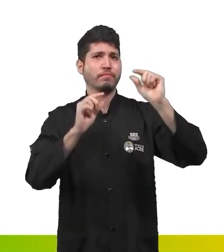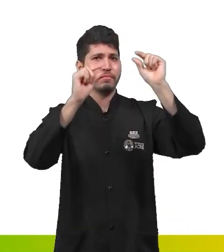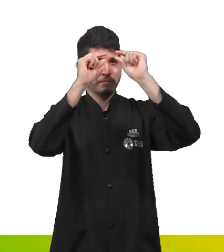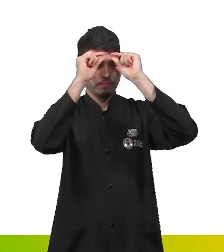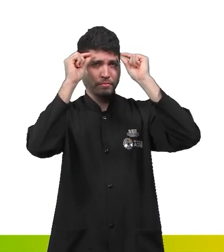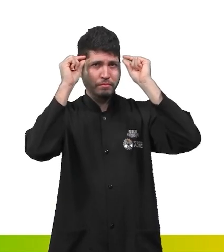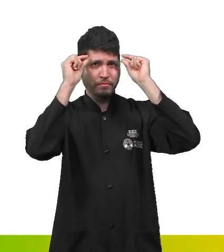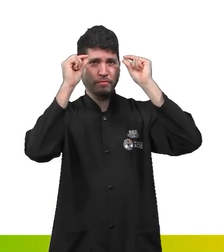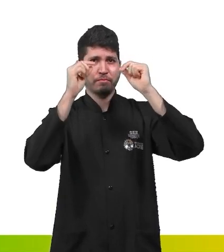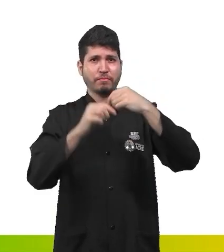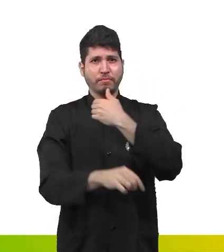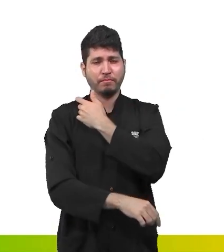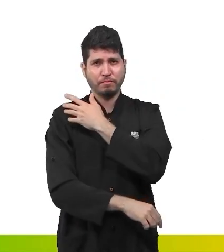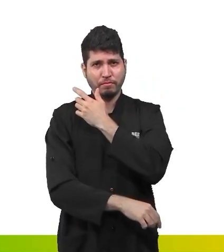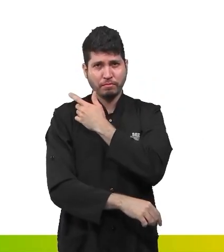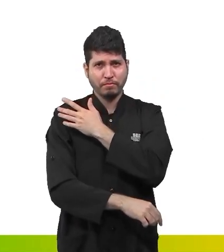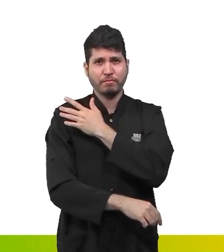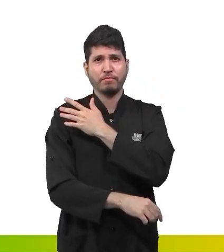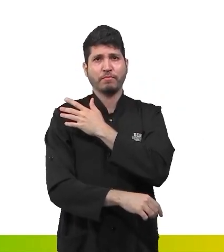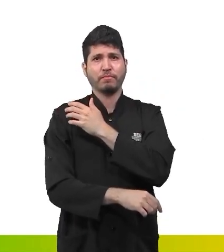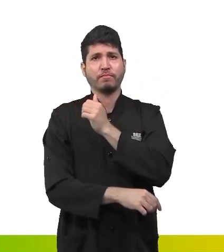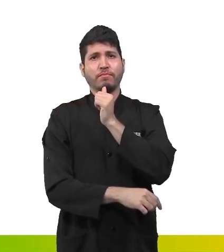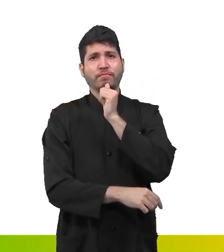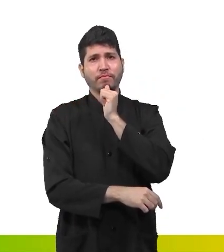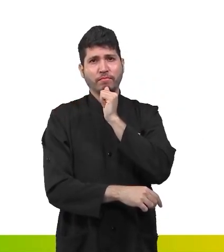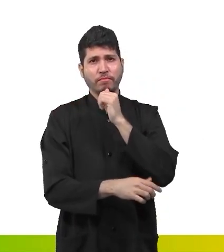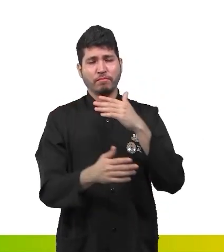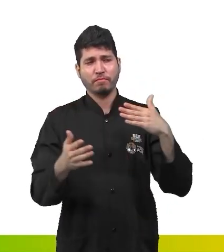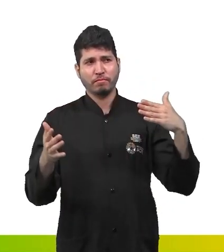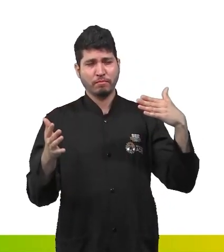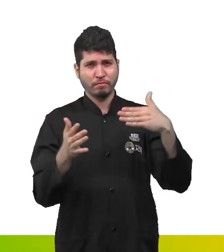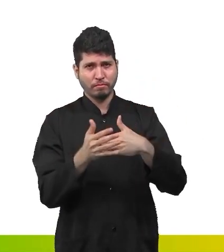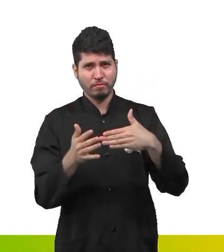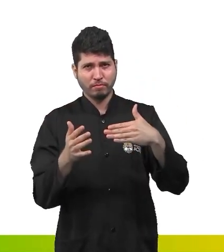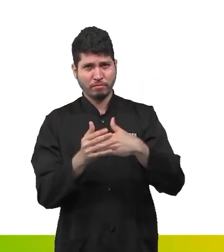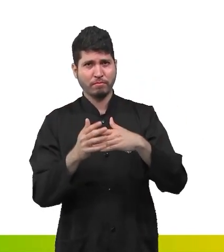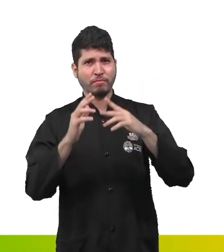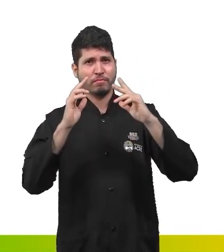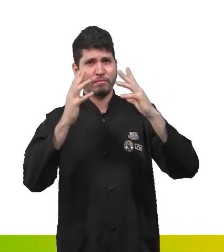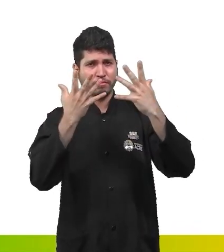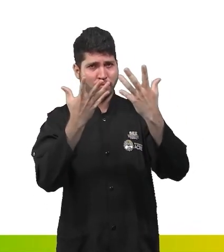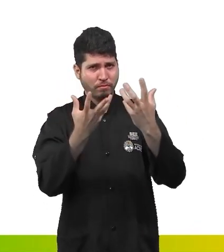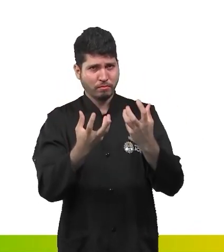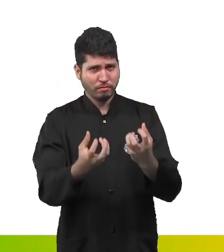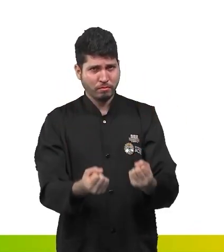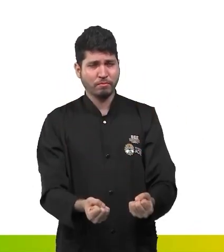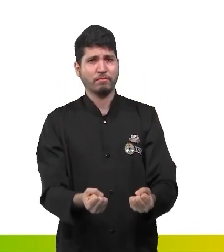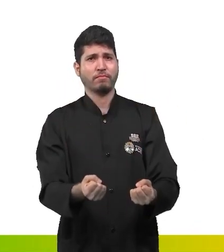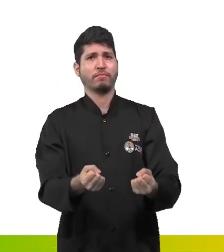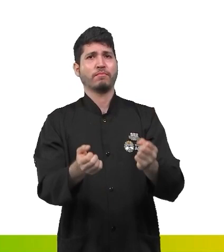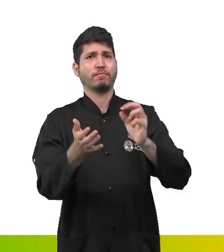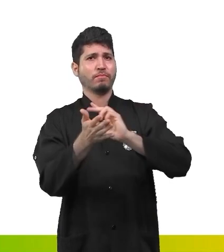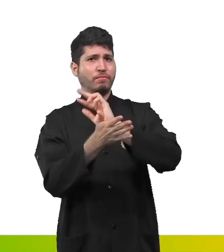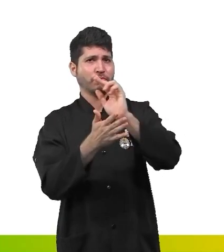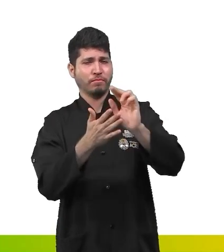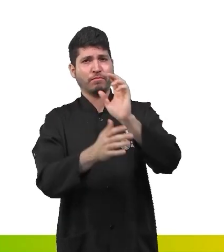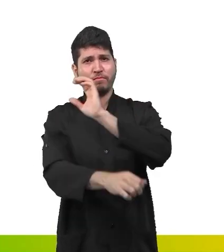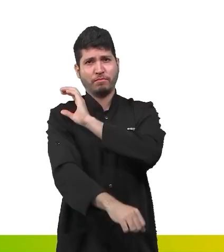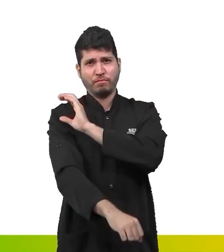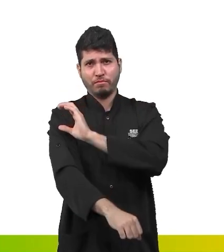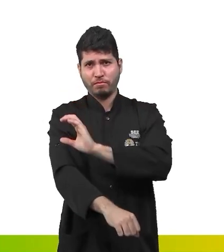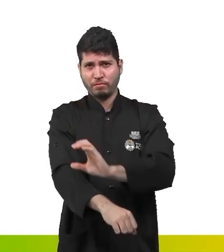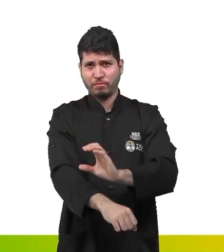estereótipos e preconceitos ainda limitam o reconhecimento da diversidade cultural